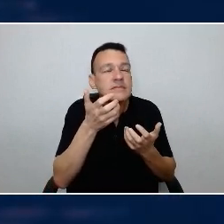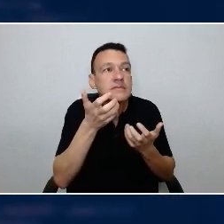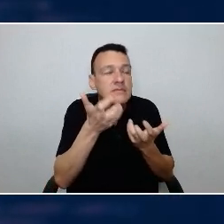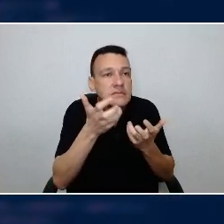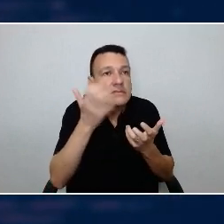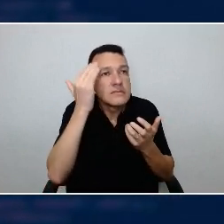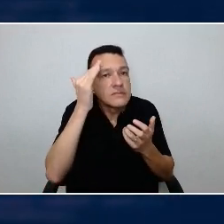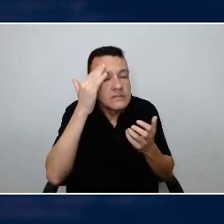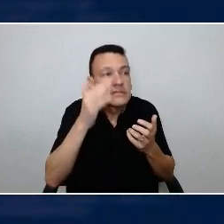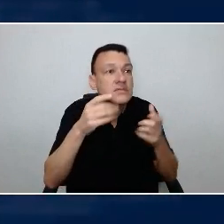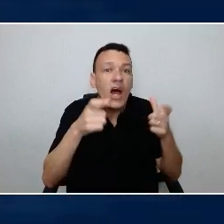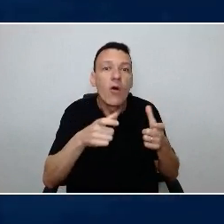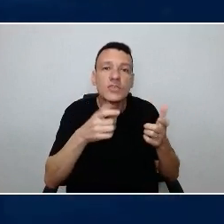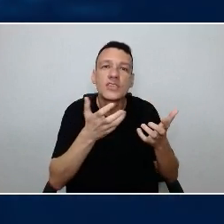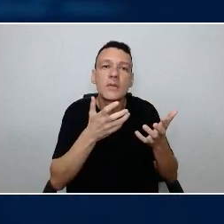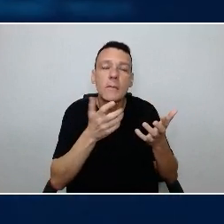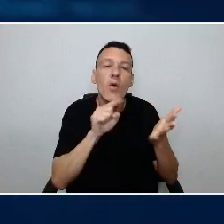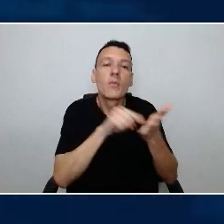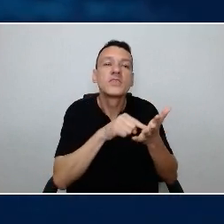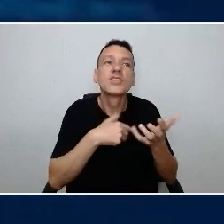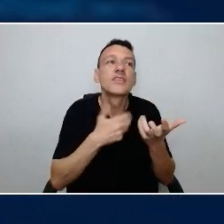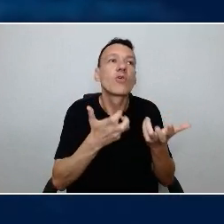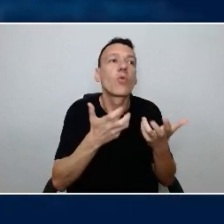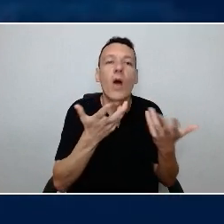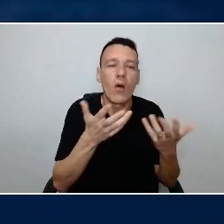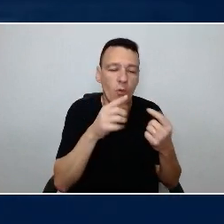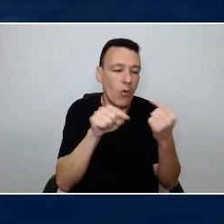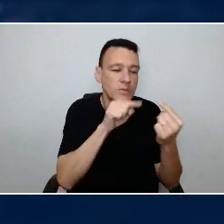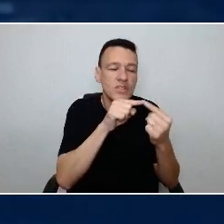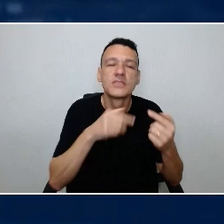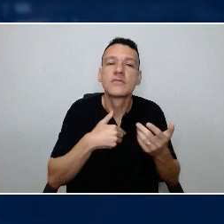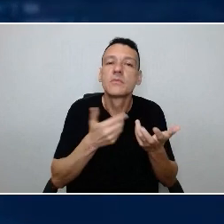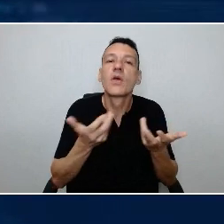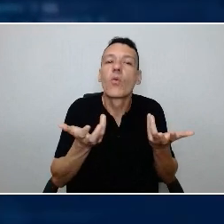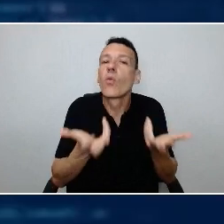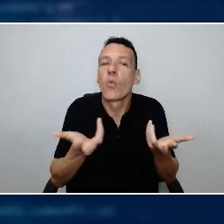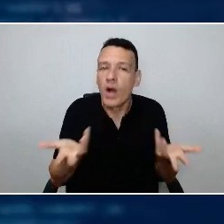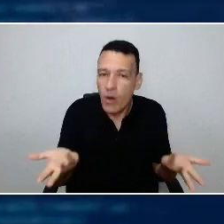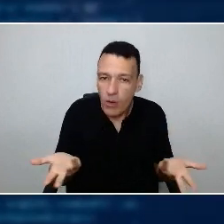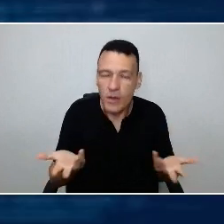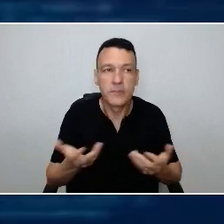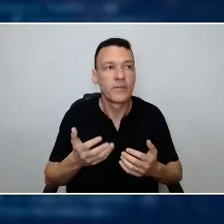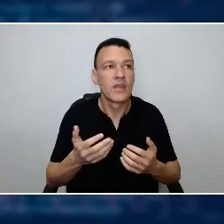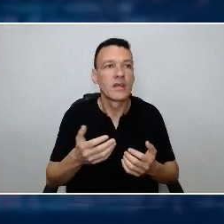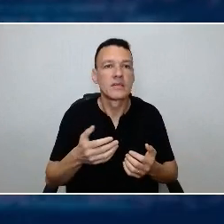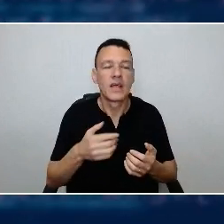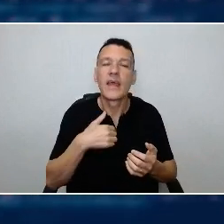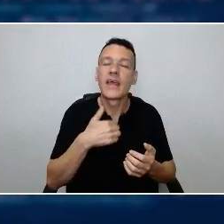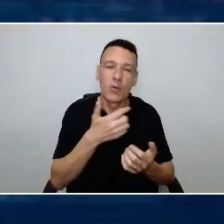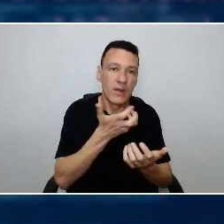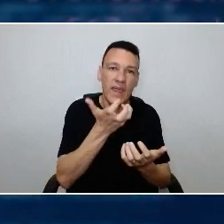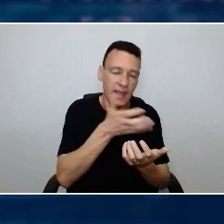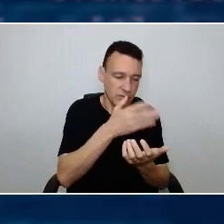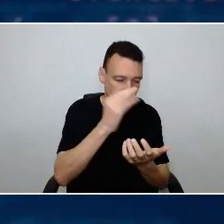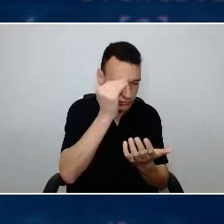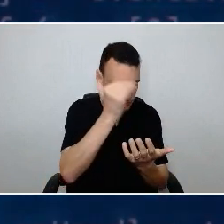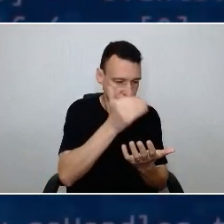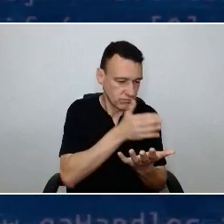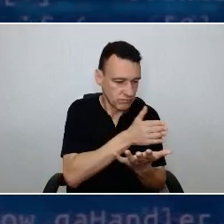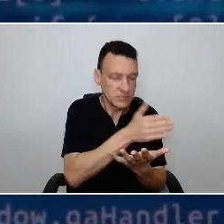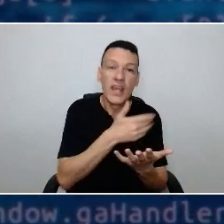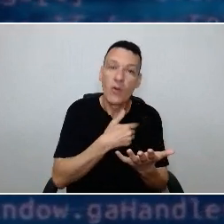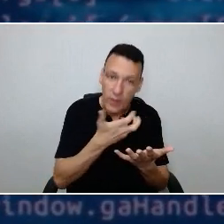tudo bem mas quera aprender sobre aonde você quer chegar ou qual segmento você está interessado Aproveite as